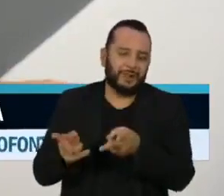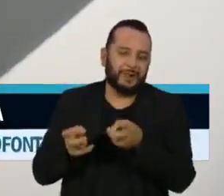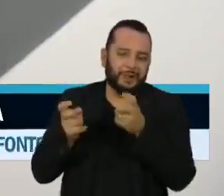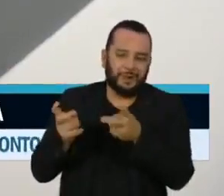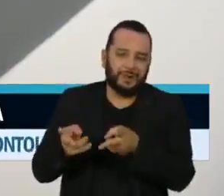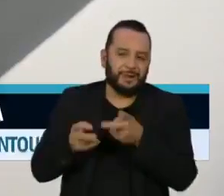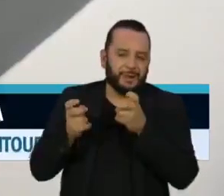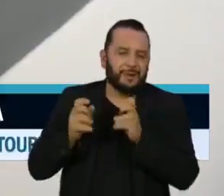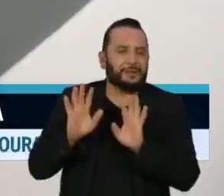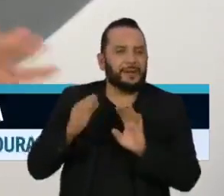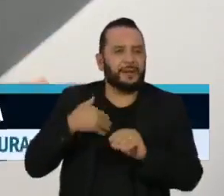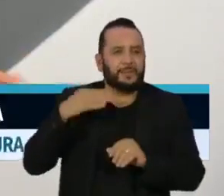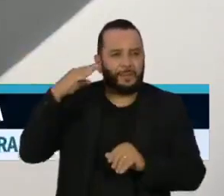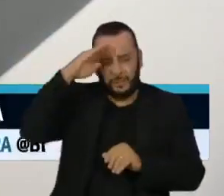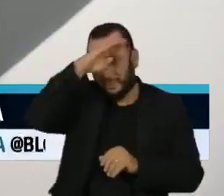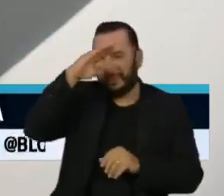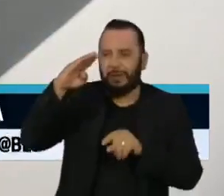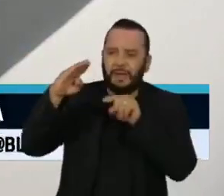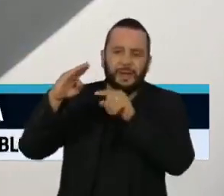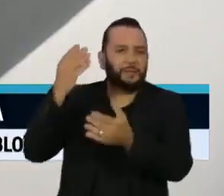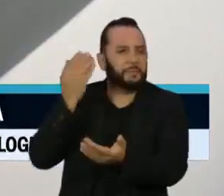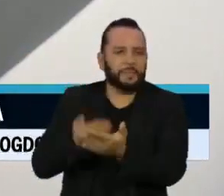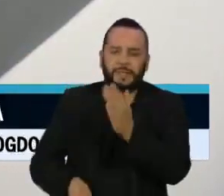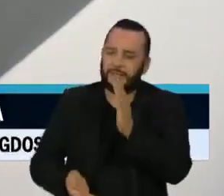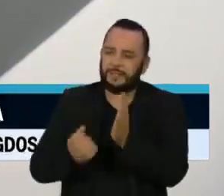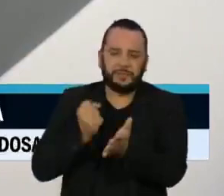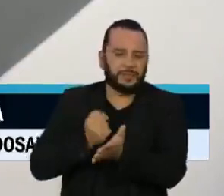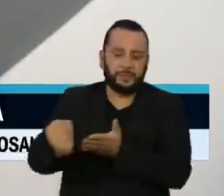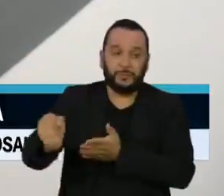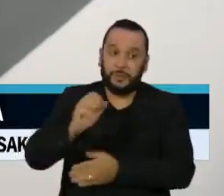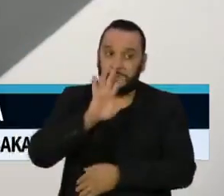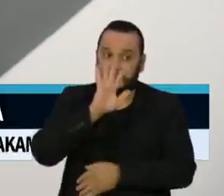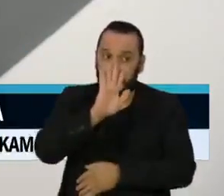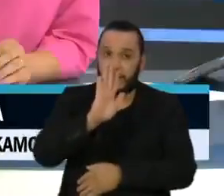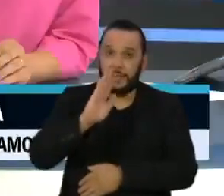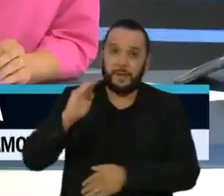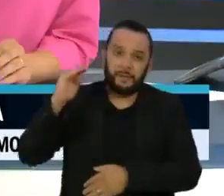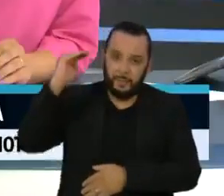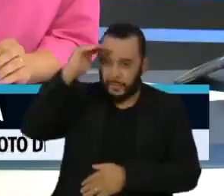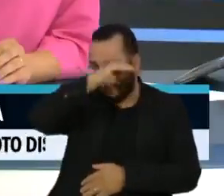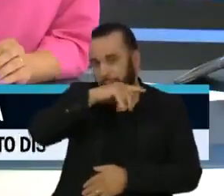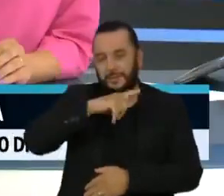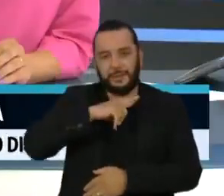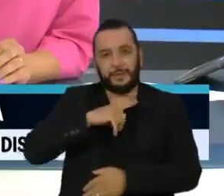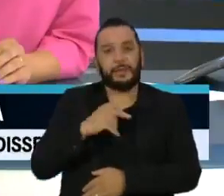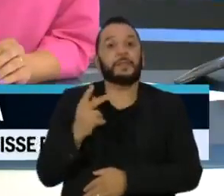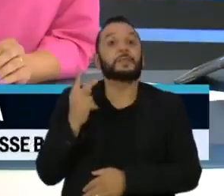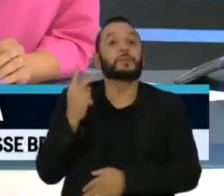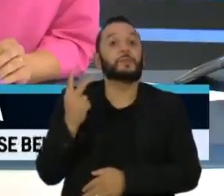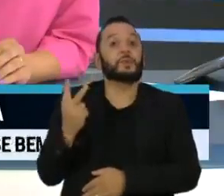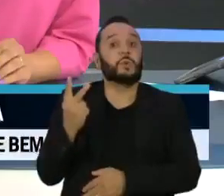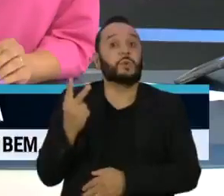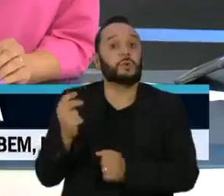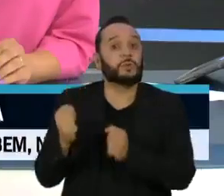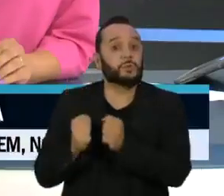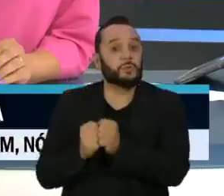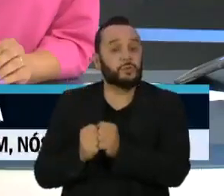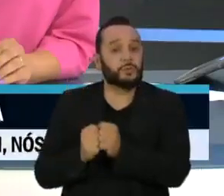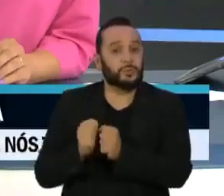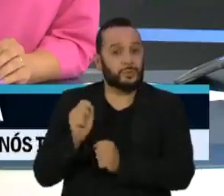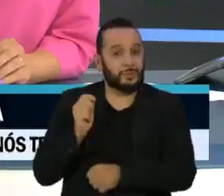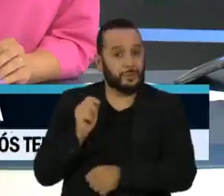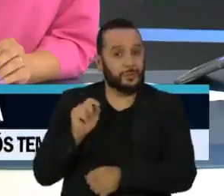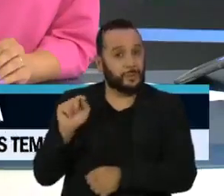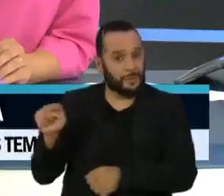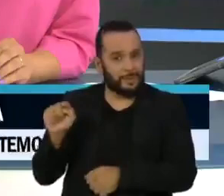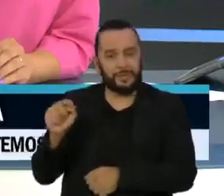é peso morto que ele já derrotou que ele já perdeu e o bolsonaro tem duas máquinas operando simultaneamente e não tem